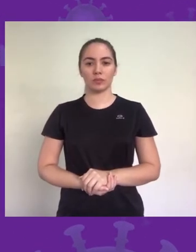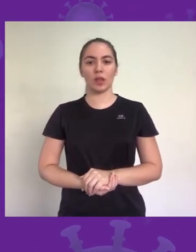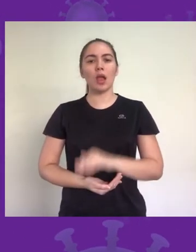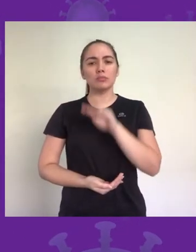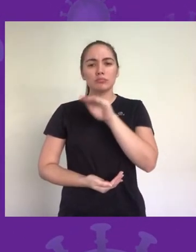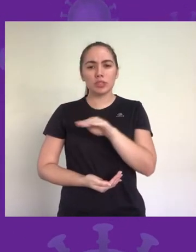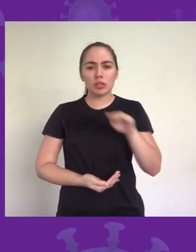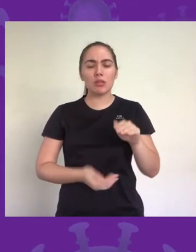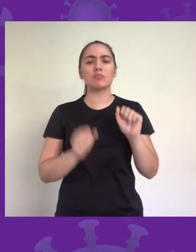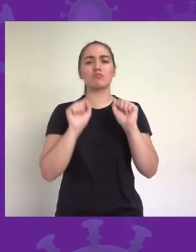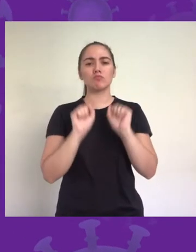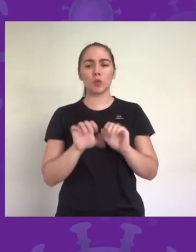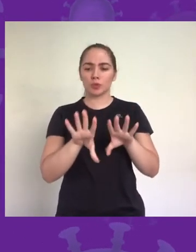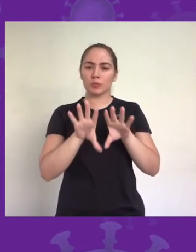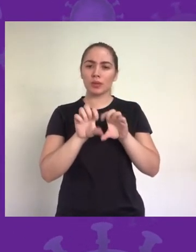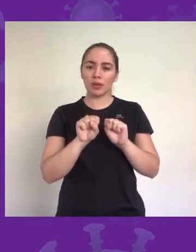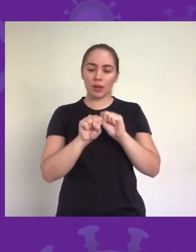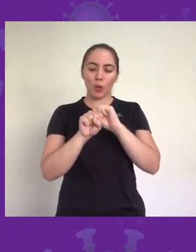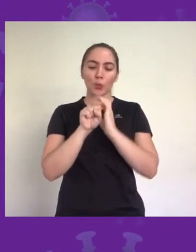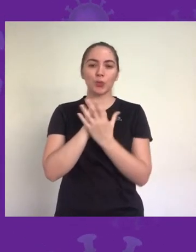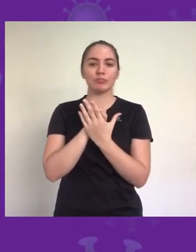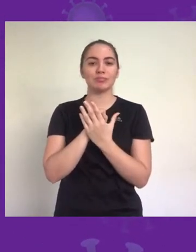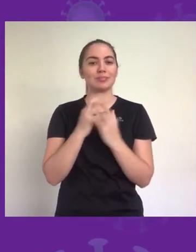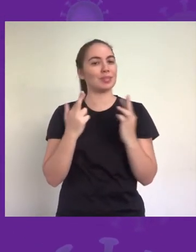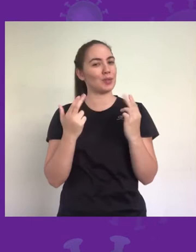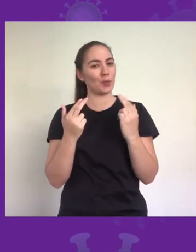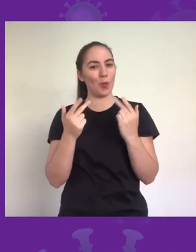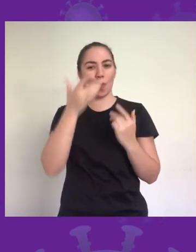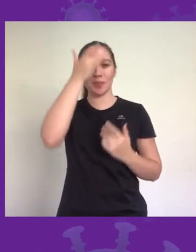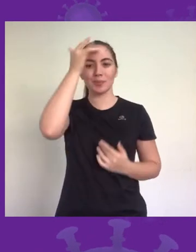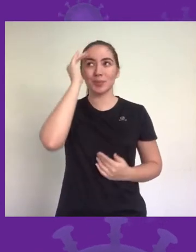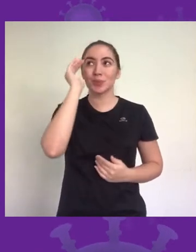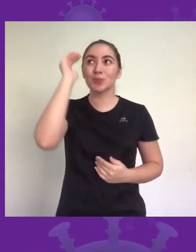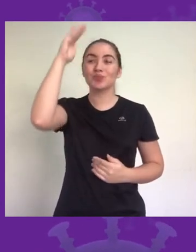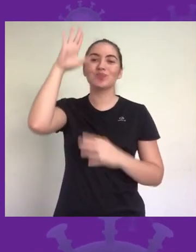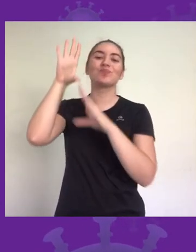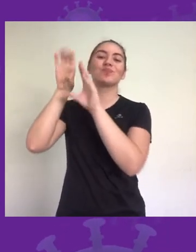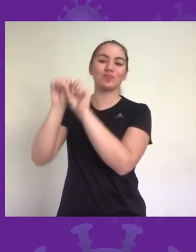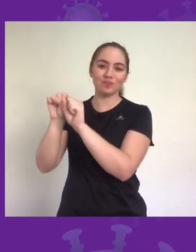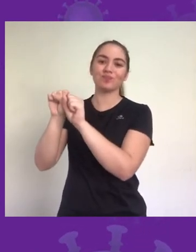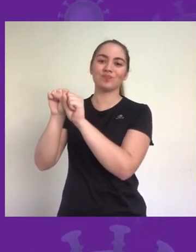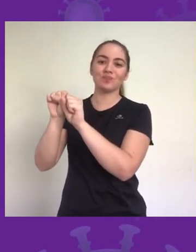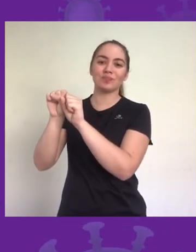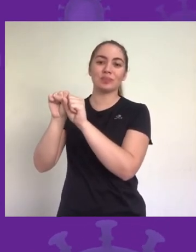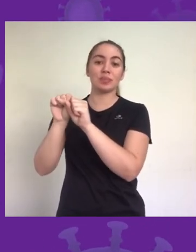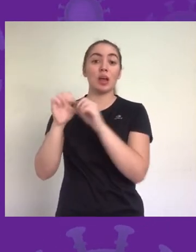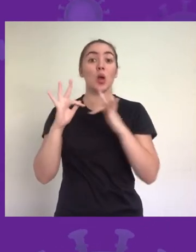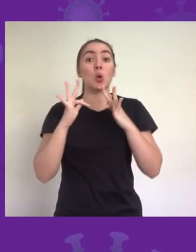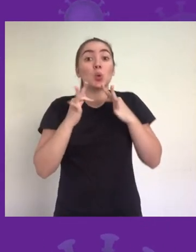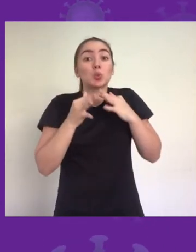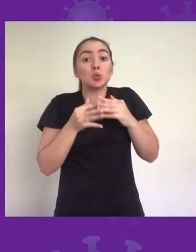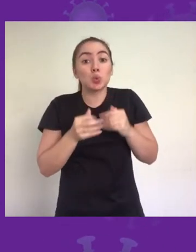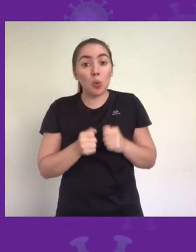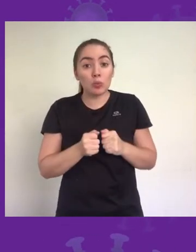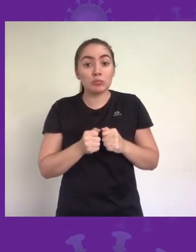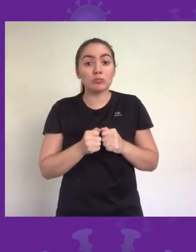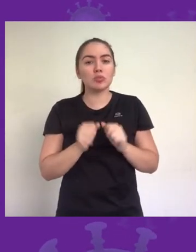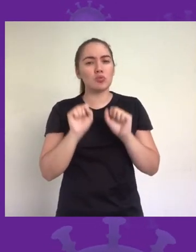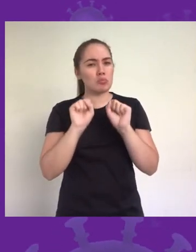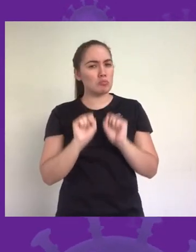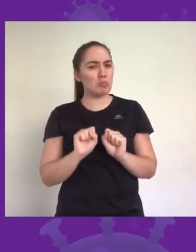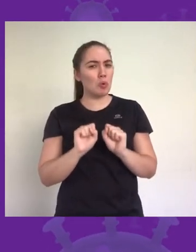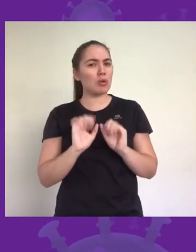o risco de uma criança ser infectada é o mesmo de qualquer pessoa então veja bem contrair o vírus